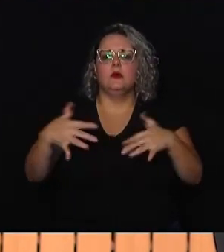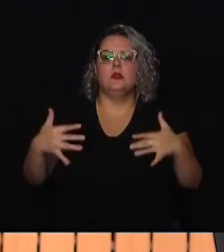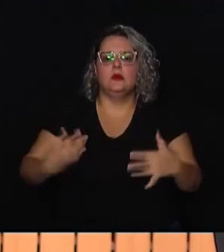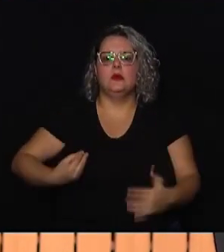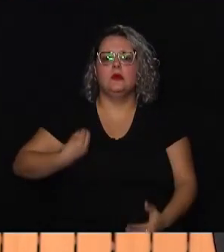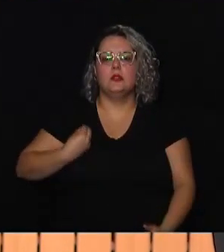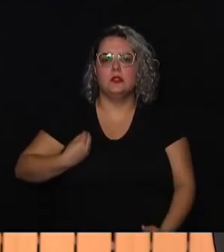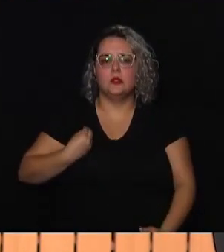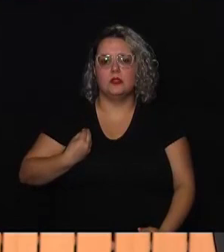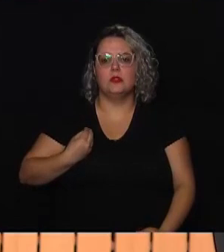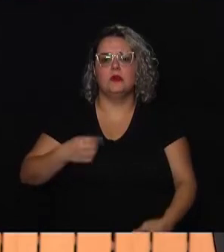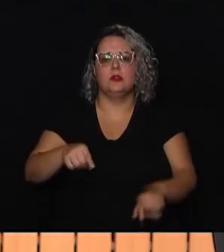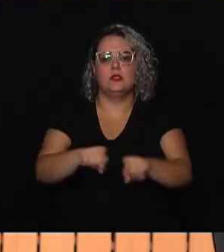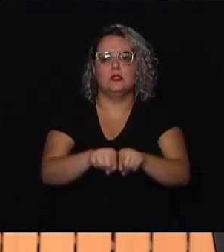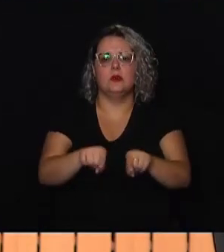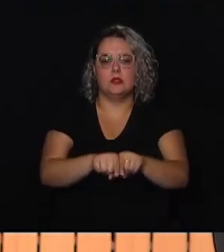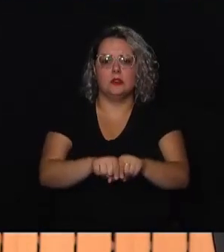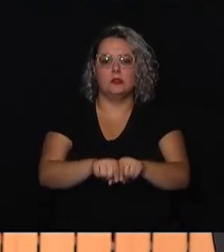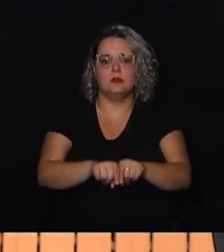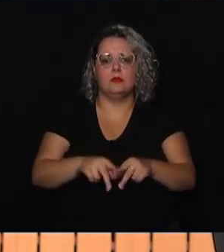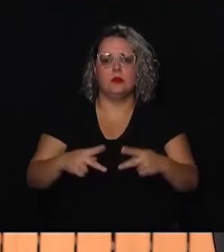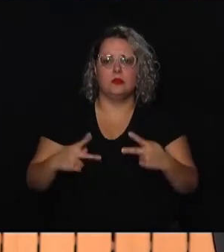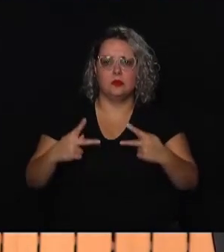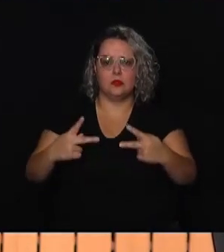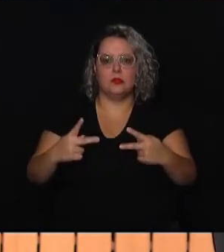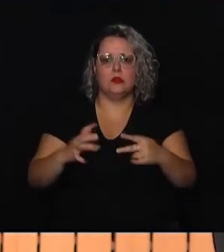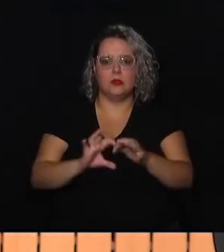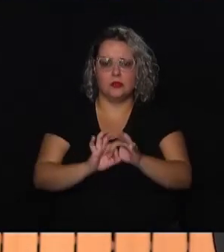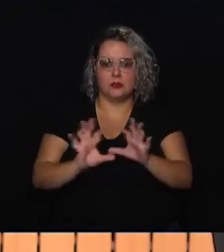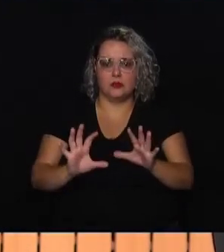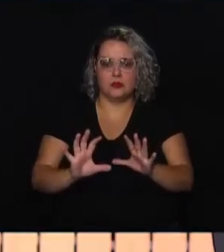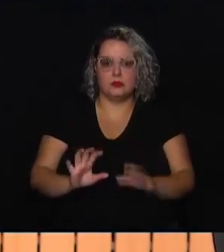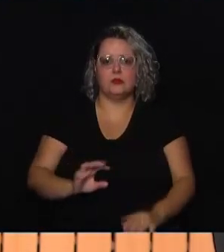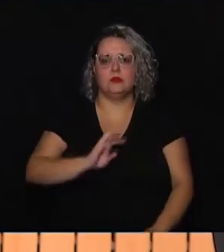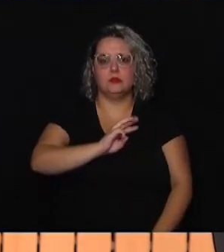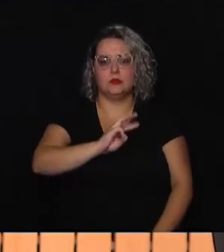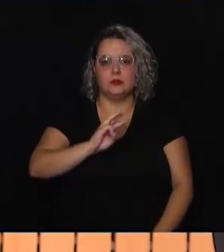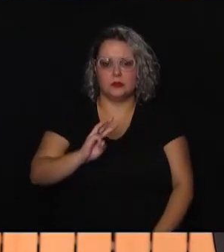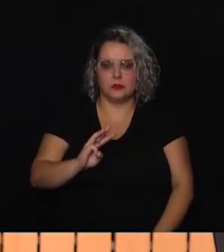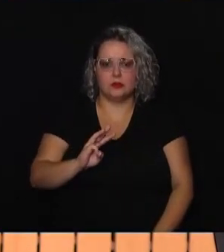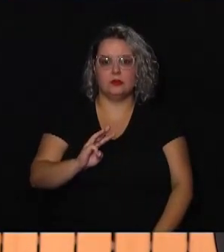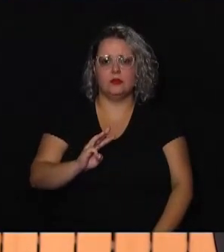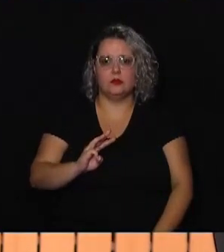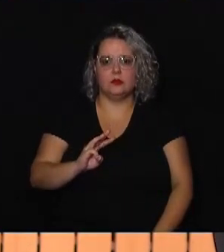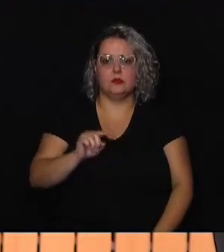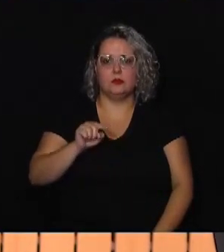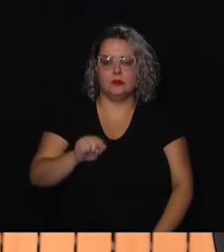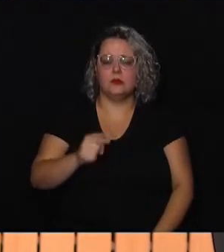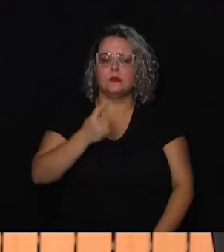presencialmente e através do link disponível na capa do site